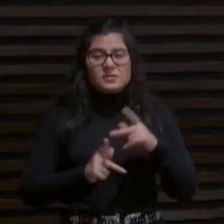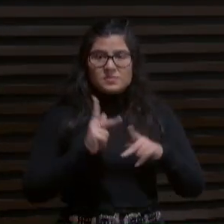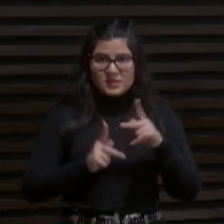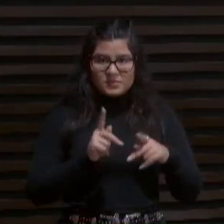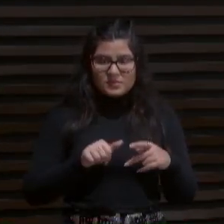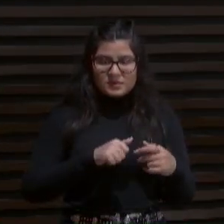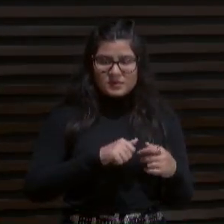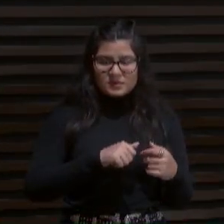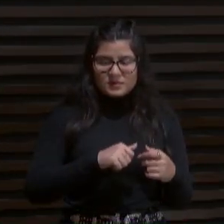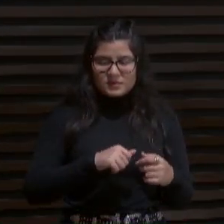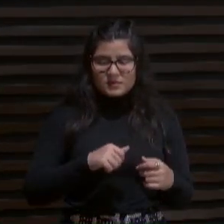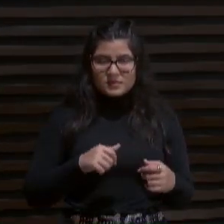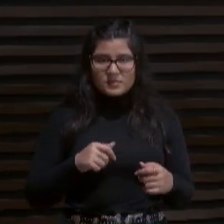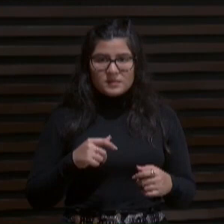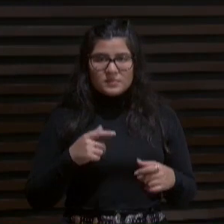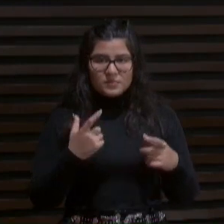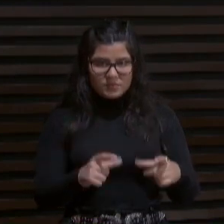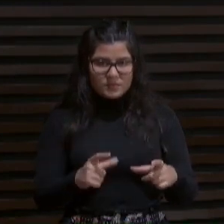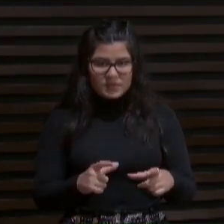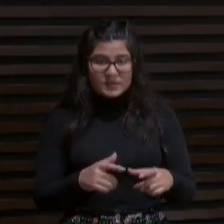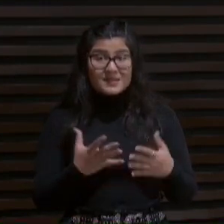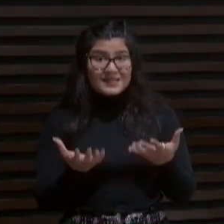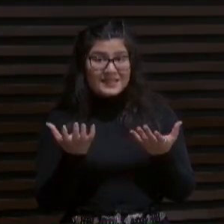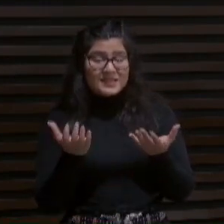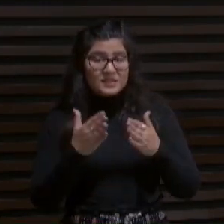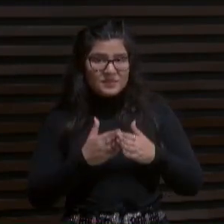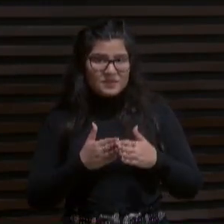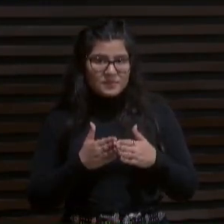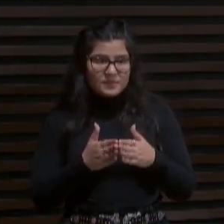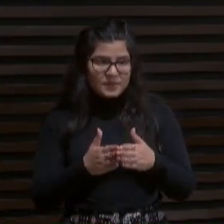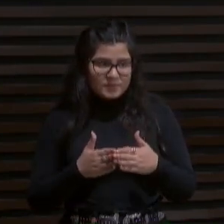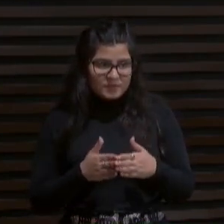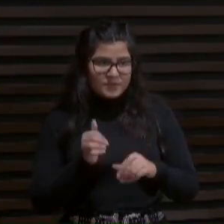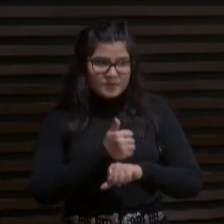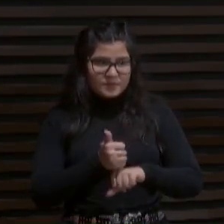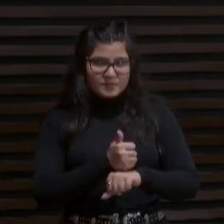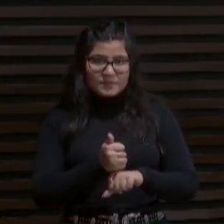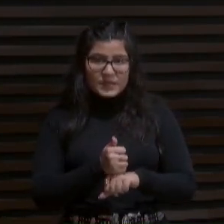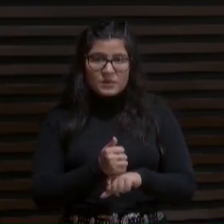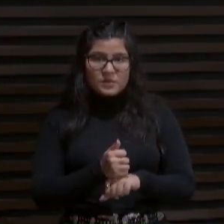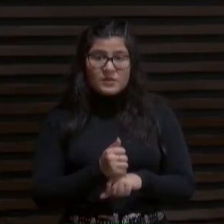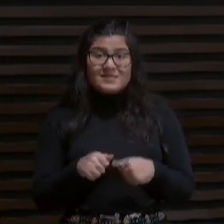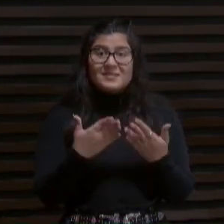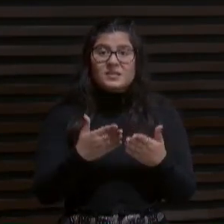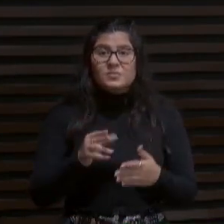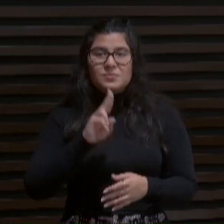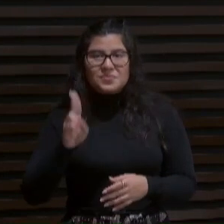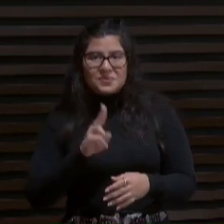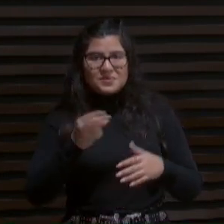fazer um favor a Abraão, mas eles só oferecem o uso de uma das suas sepulturas, e não